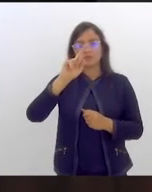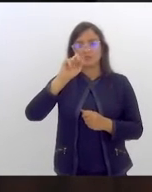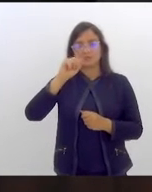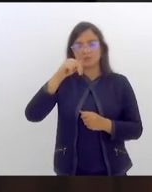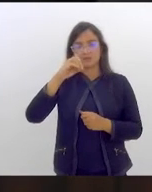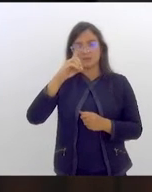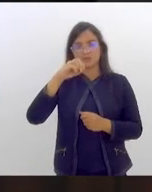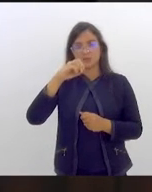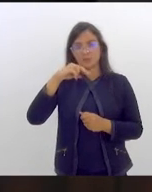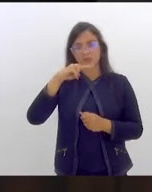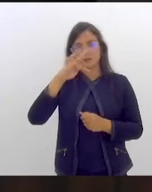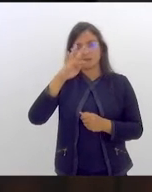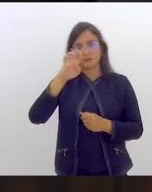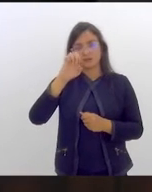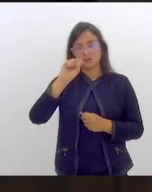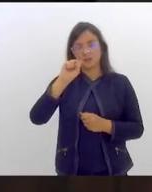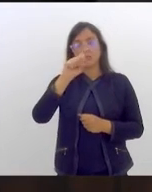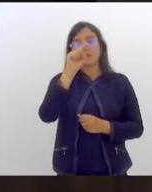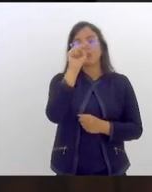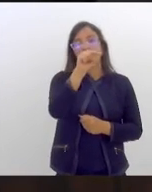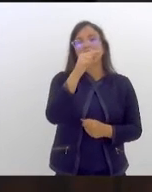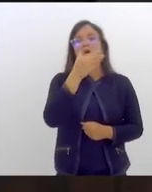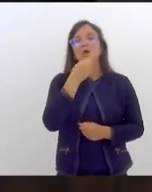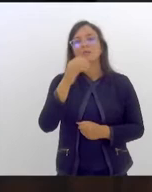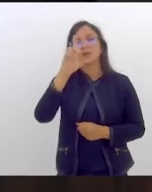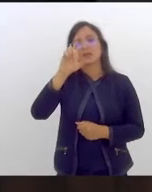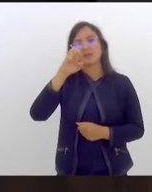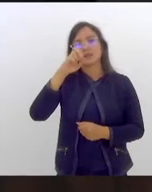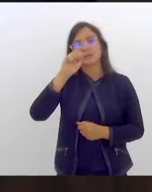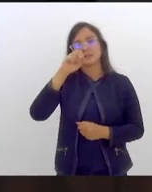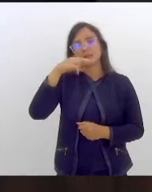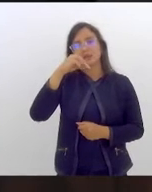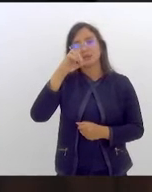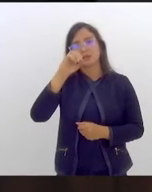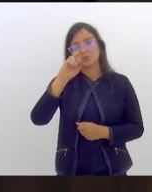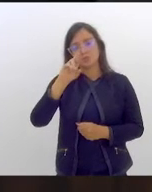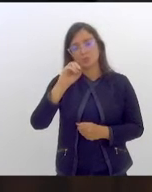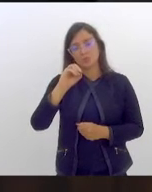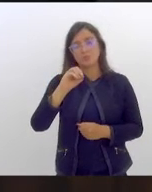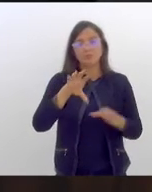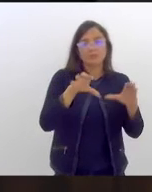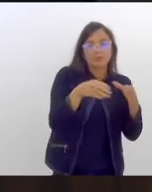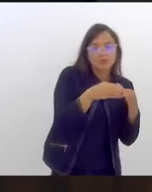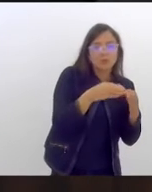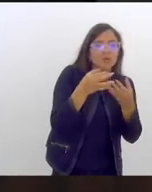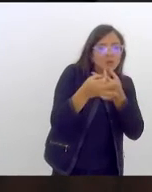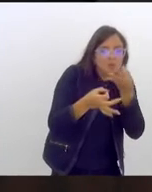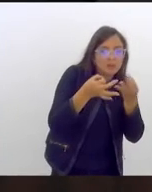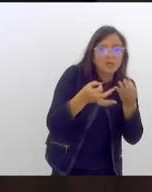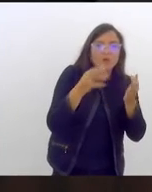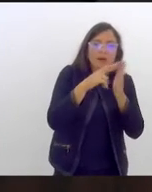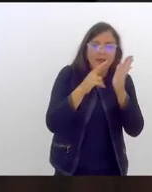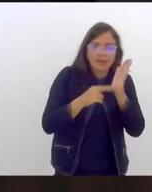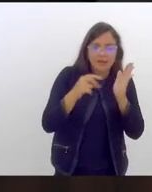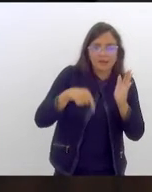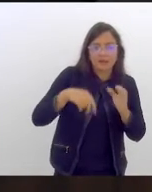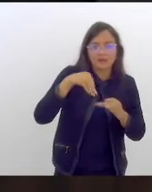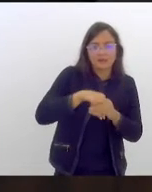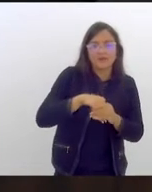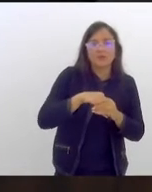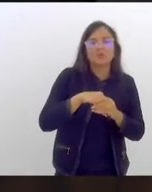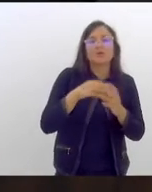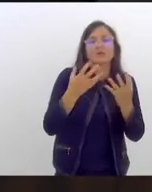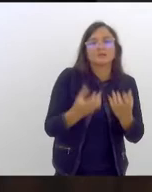de Aquino pareceres da comissão de normas internos e proposições externas favorável relatou Deputado